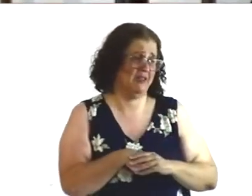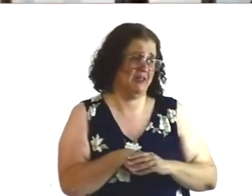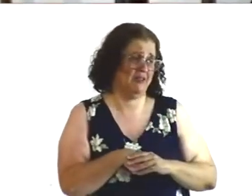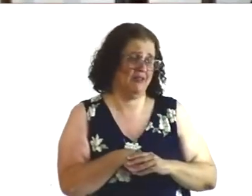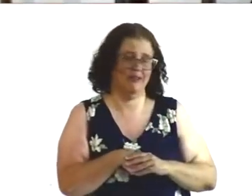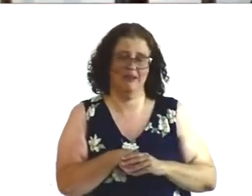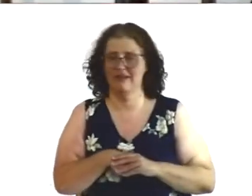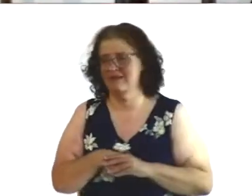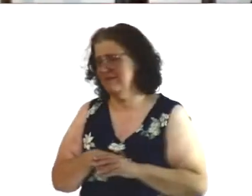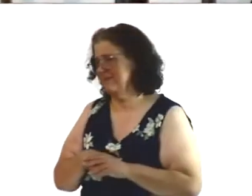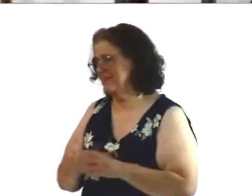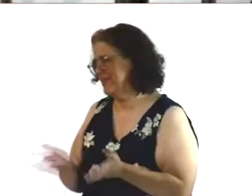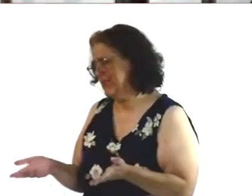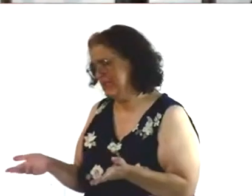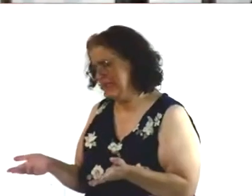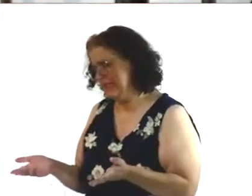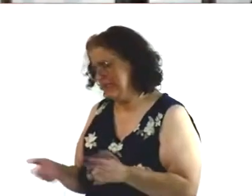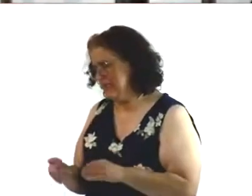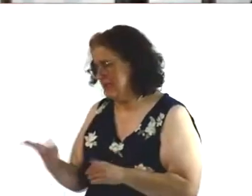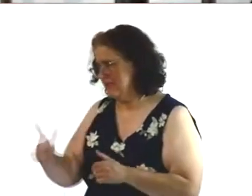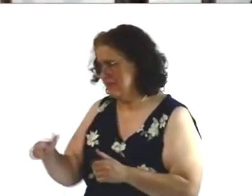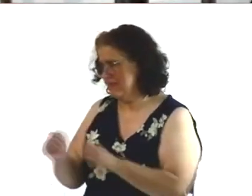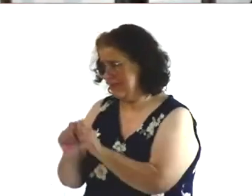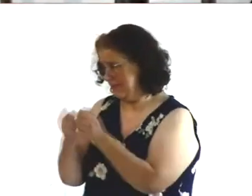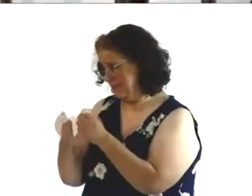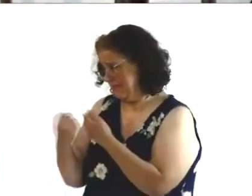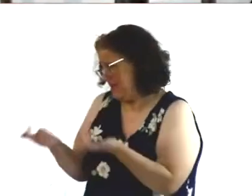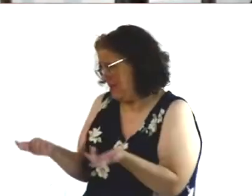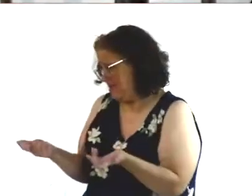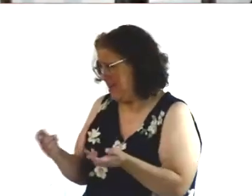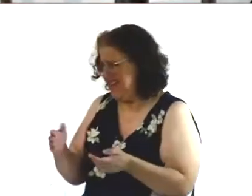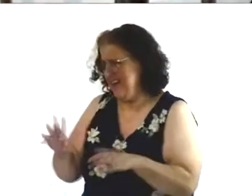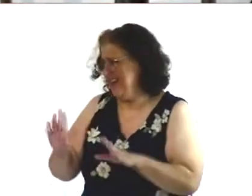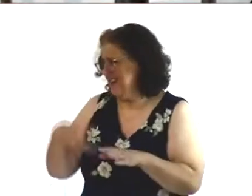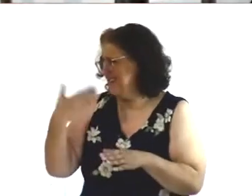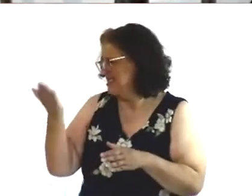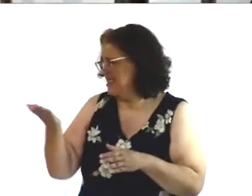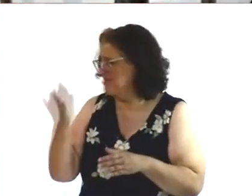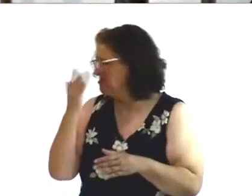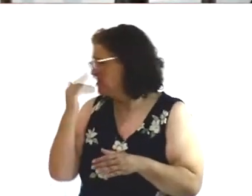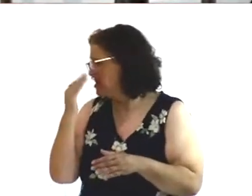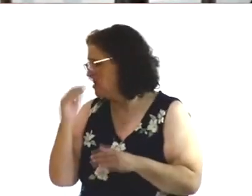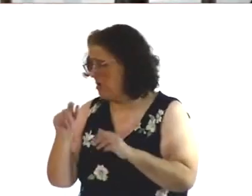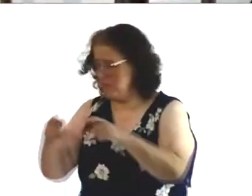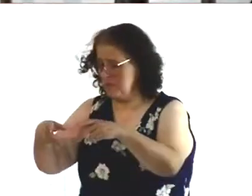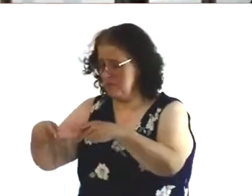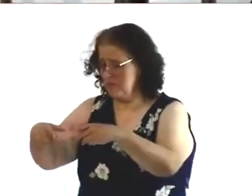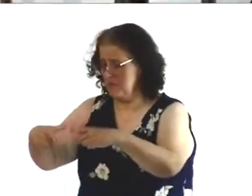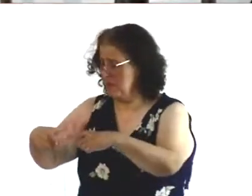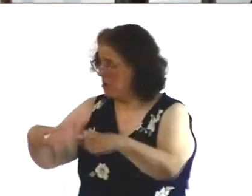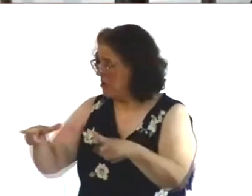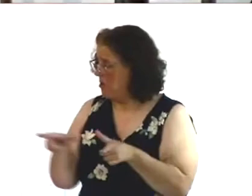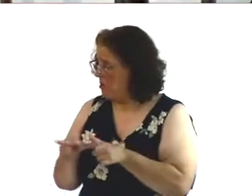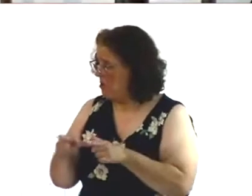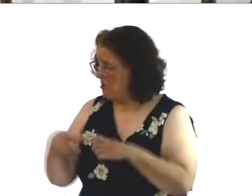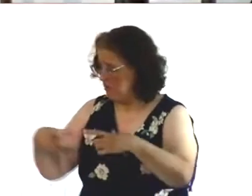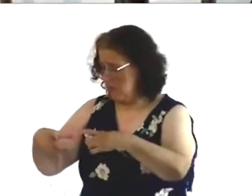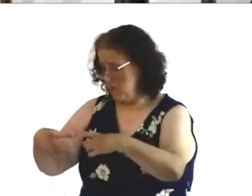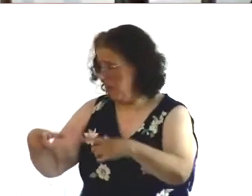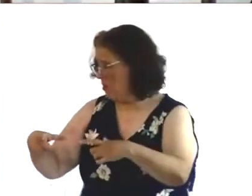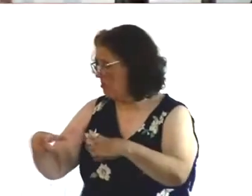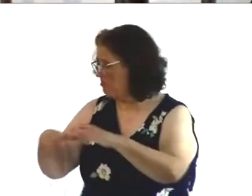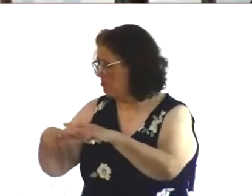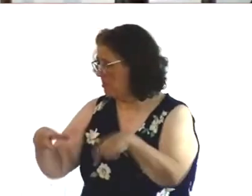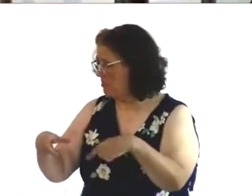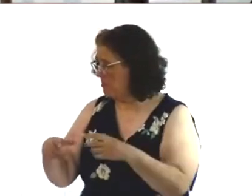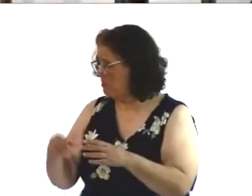Parece até que eu estou fazendo uma apologia a Herodes. Deixa eu lhe dizer, ele era um assassino cruel, um homem terrível. É